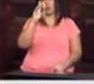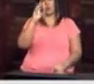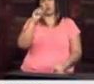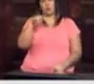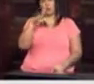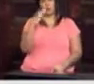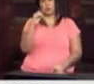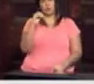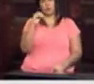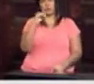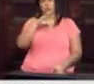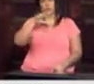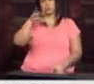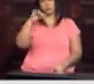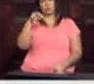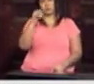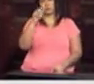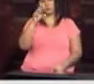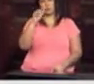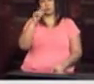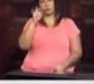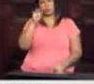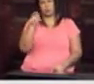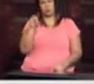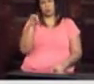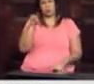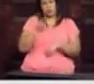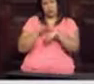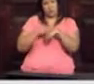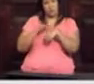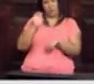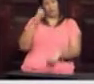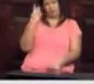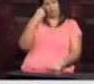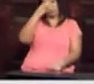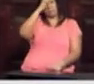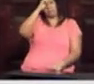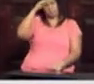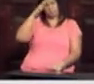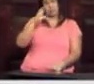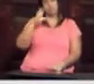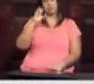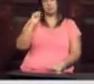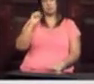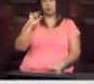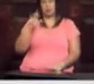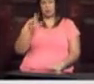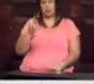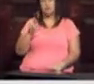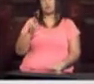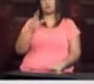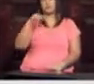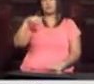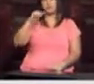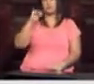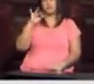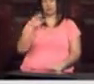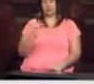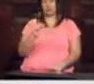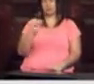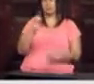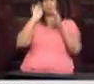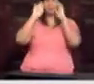que foi criado pelo ex-prefeito César Maia com a visão de atender uma população de 400 mil pessoas.